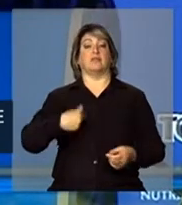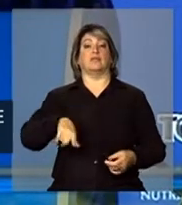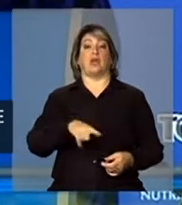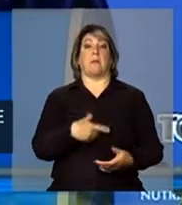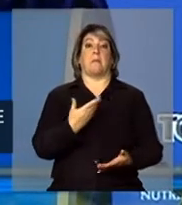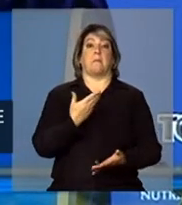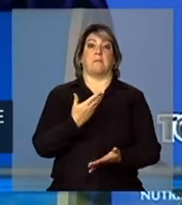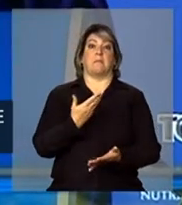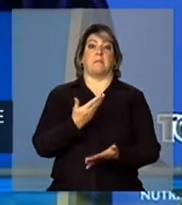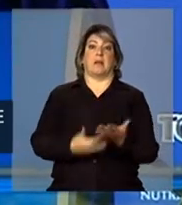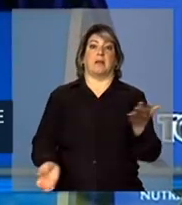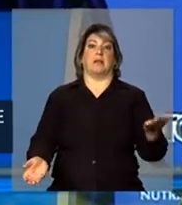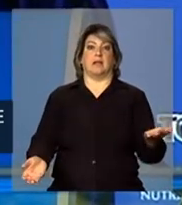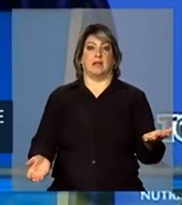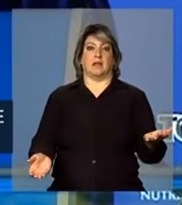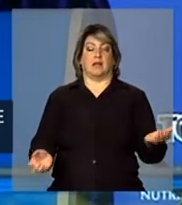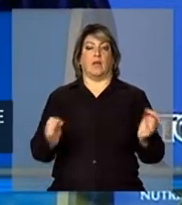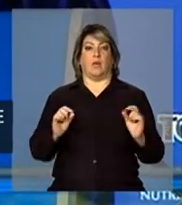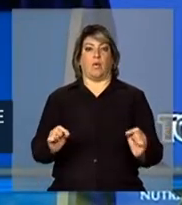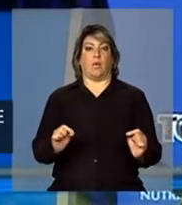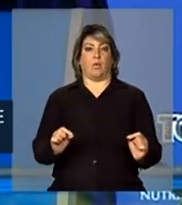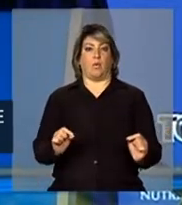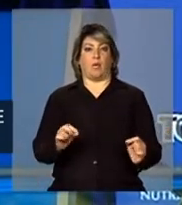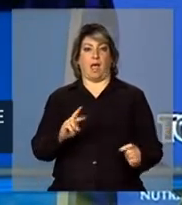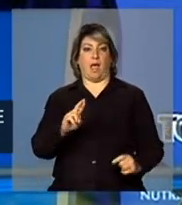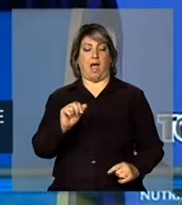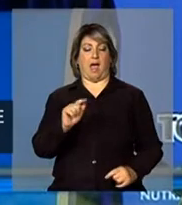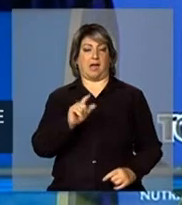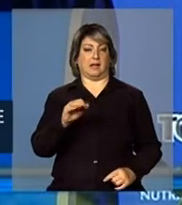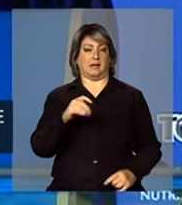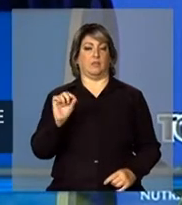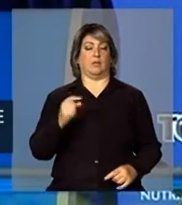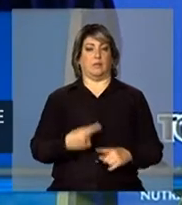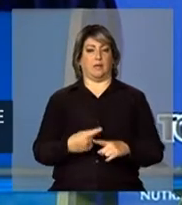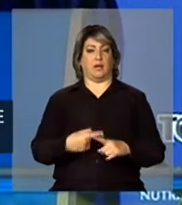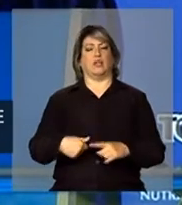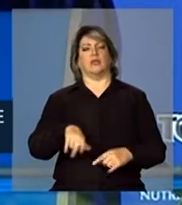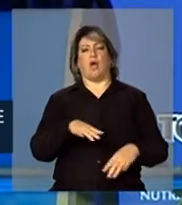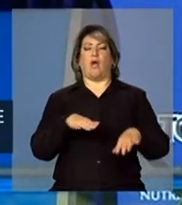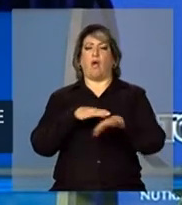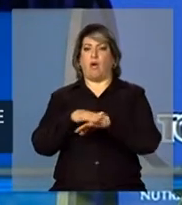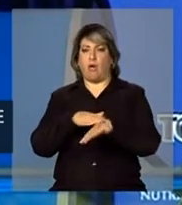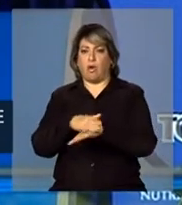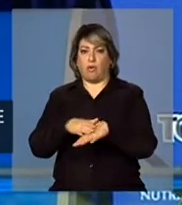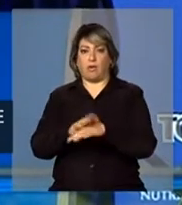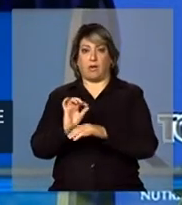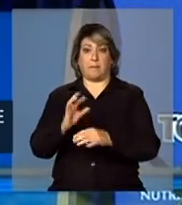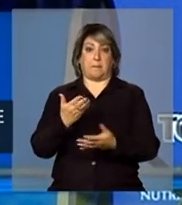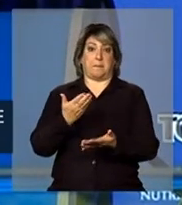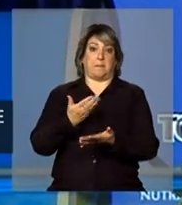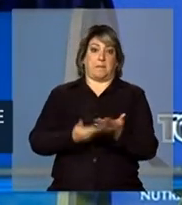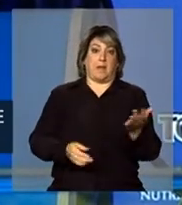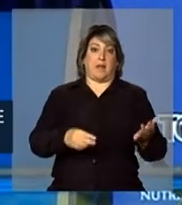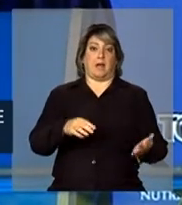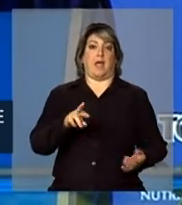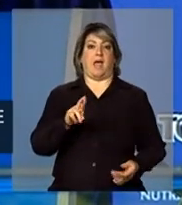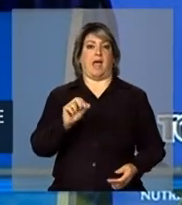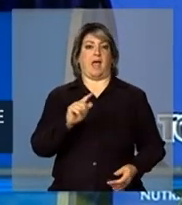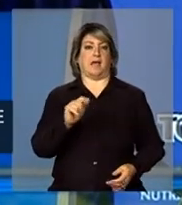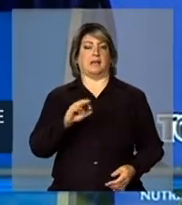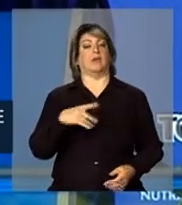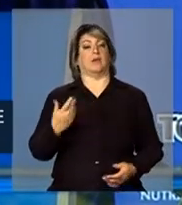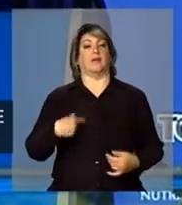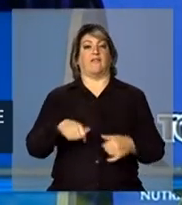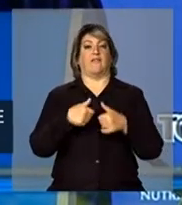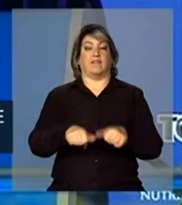perder a razão, o que é mais grave. Porque perder argumentos se resolve. Quando a gente perde a razão, a gente